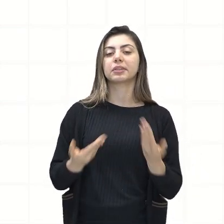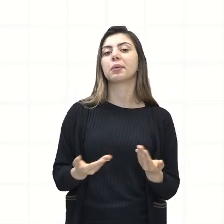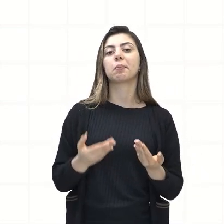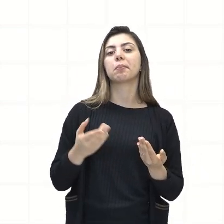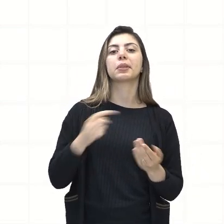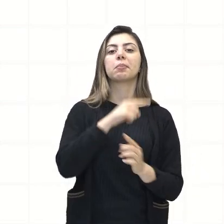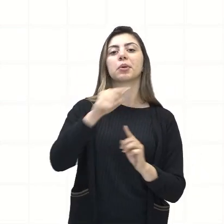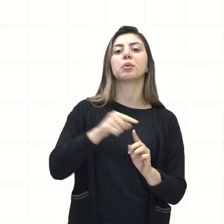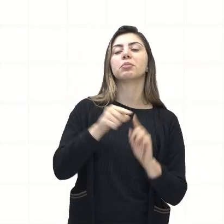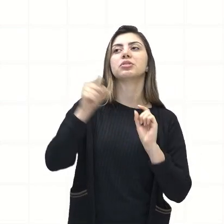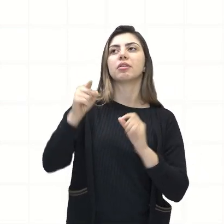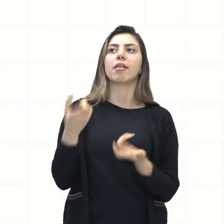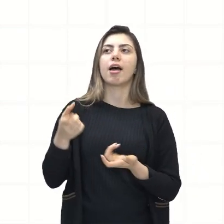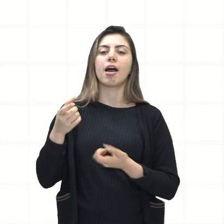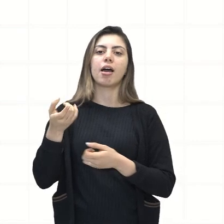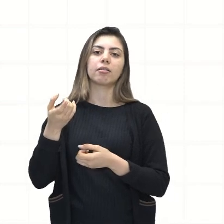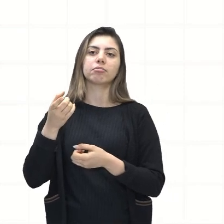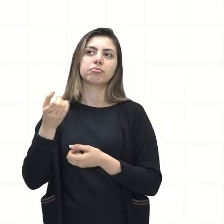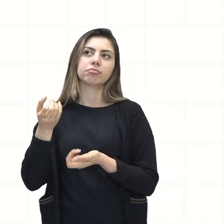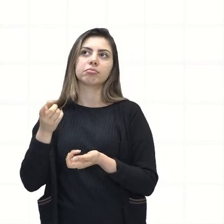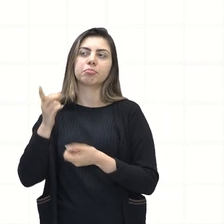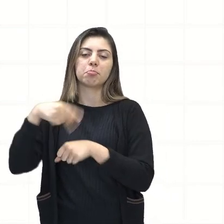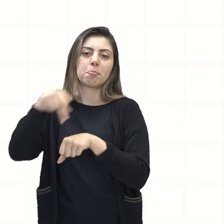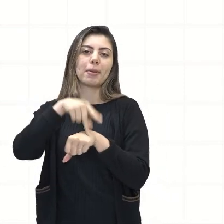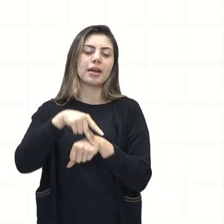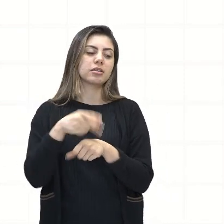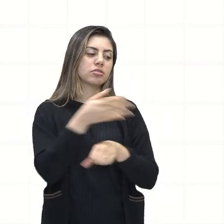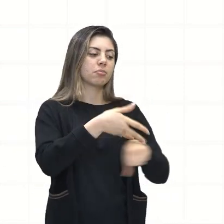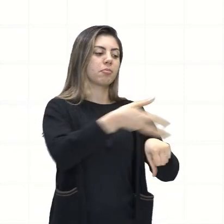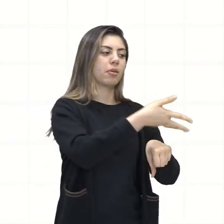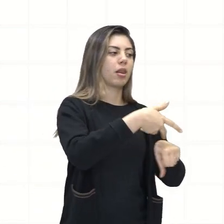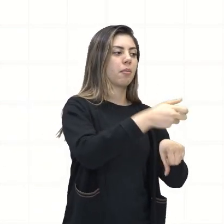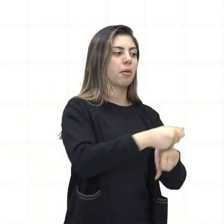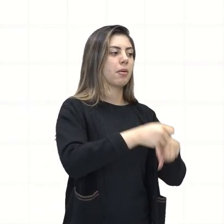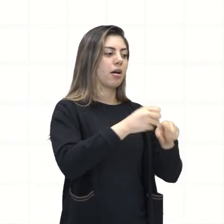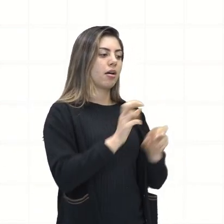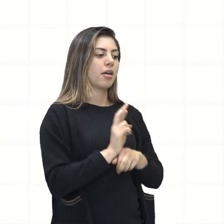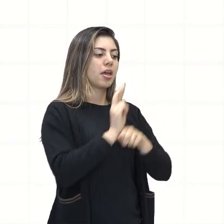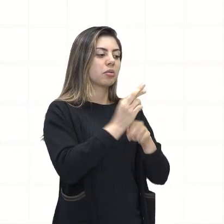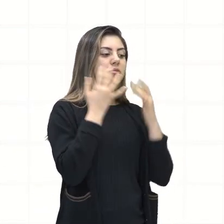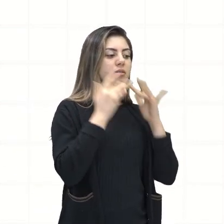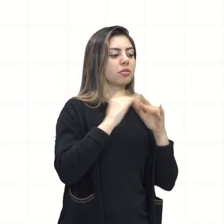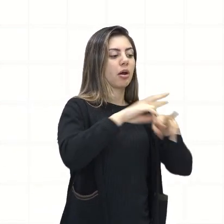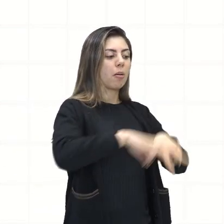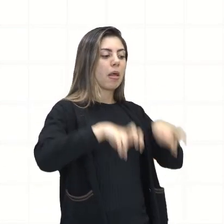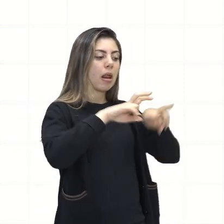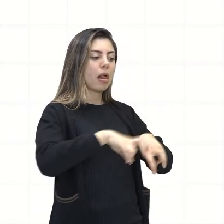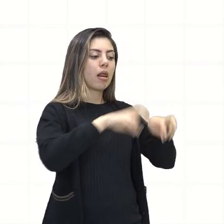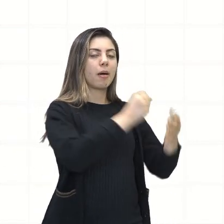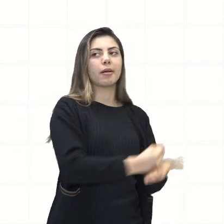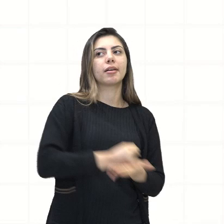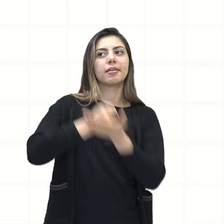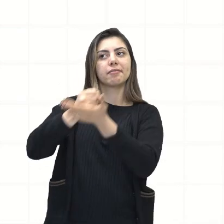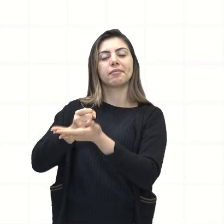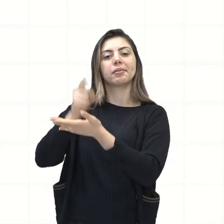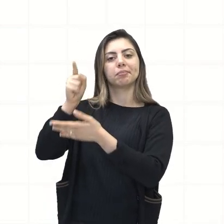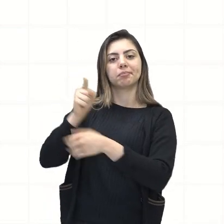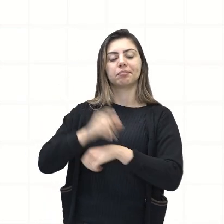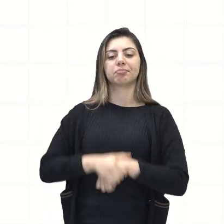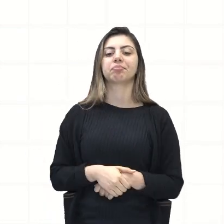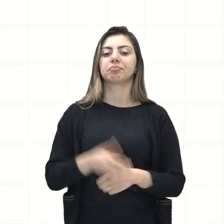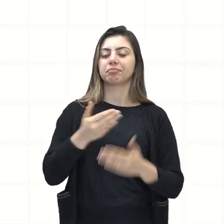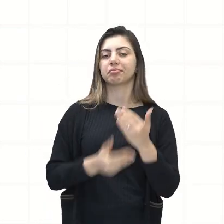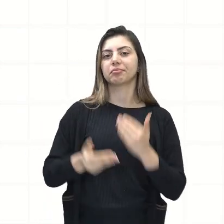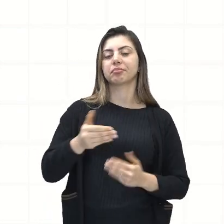benefício da metrópole. Então você explora ao máximo essas áreas para levar riquezas para a metrópole, tá certo? Dando